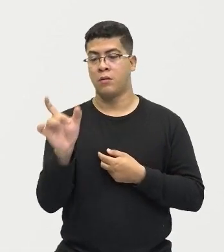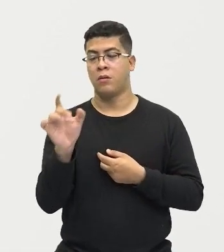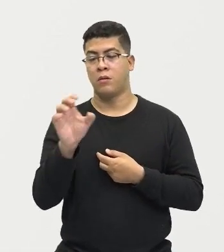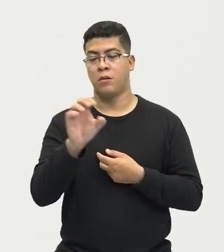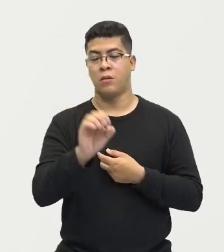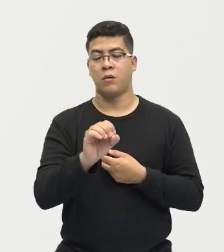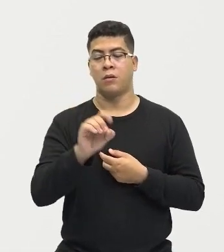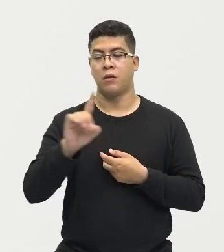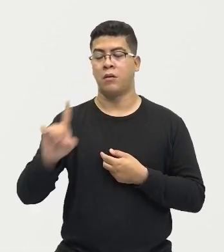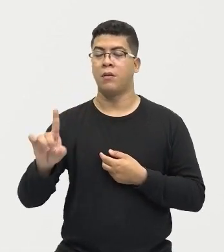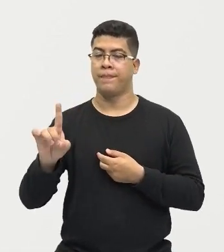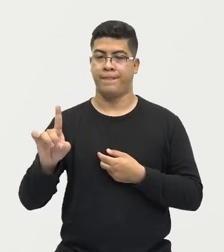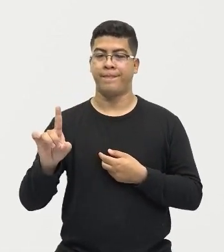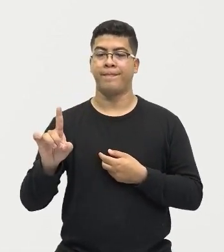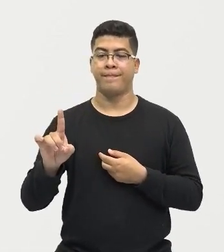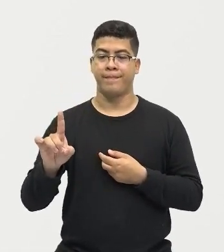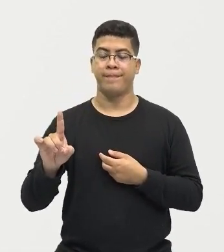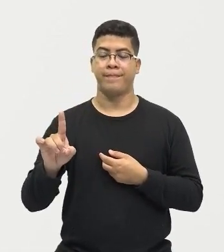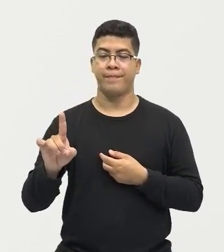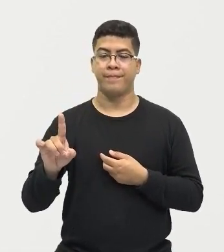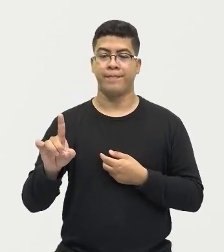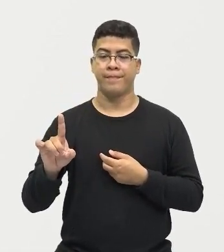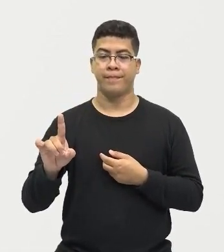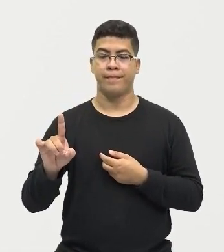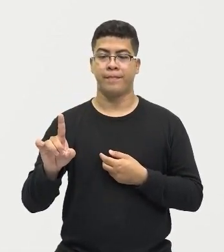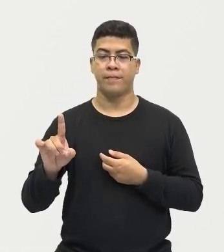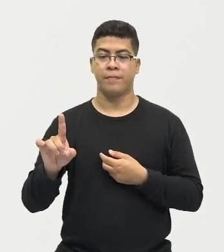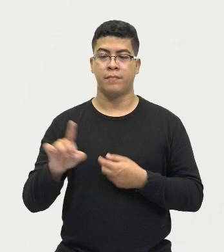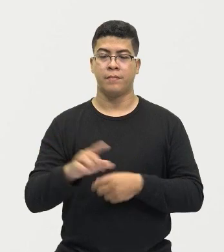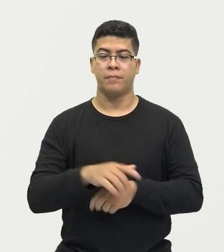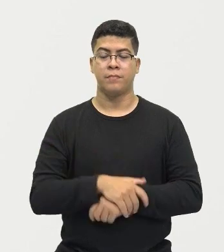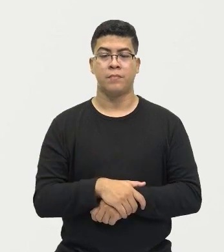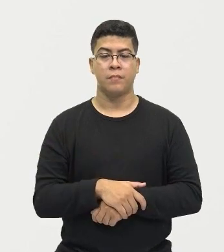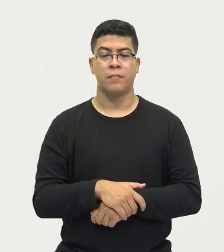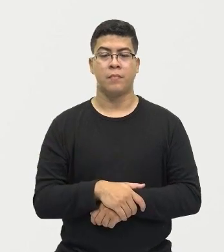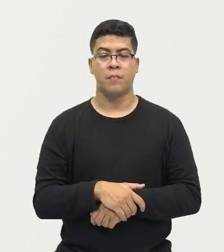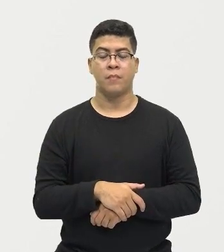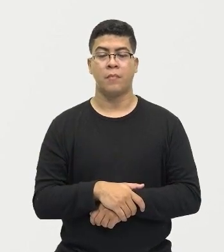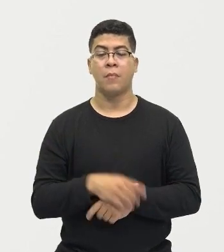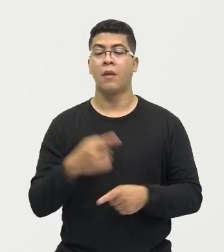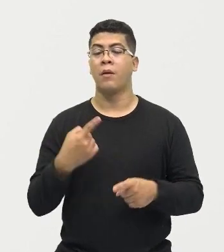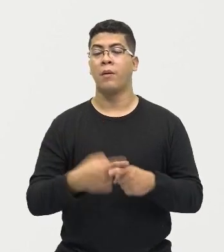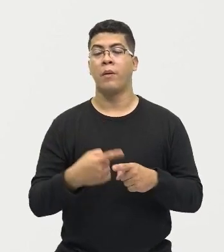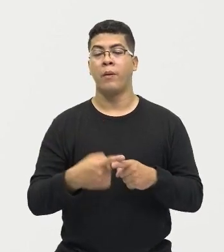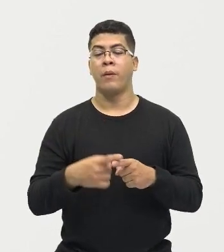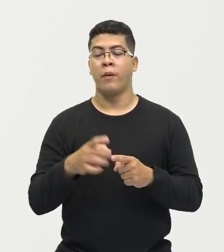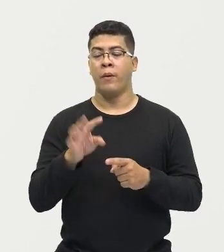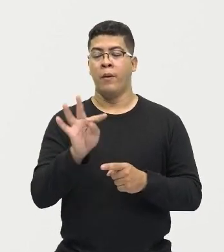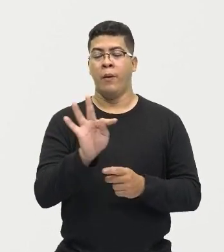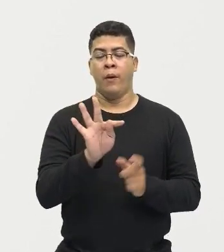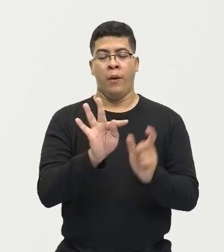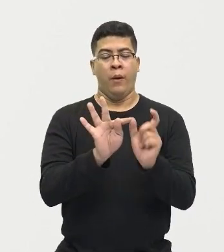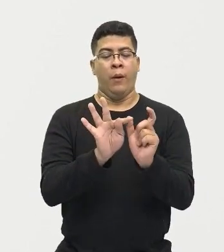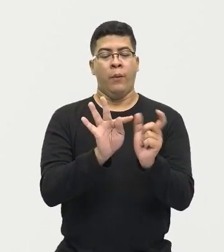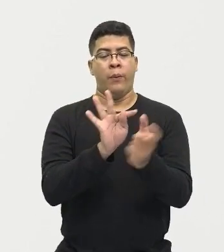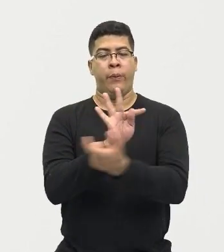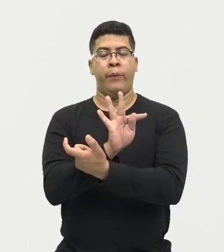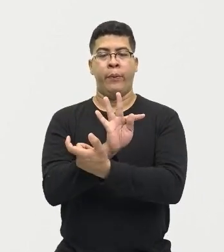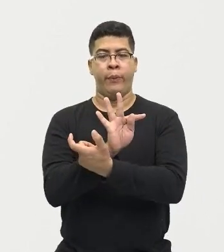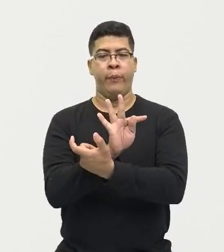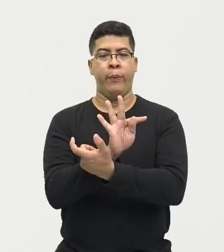objeto indireto. Aqui é um verbo transitivo indireto. Por que é indireto? Porque ele necessita dessa